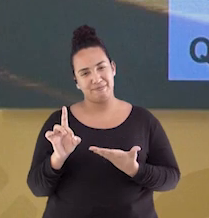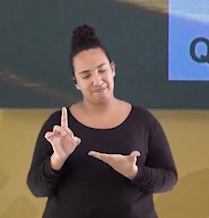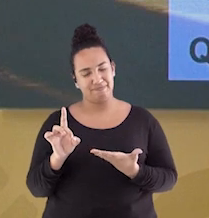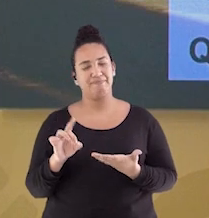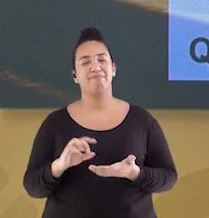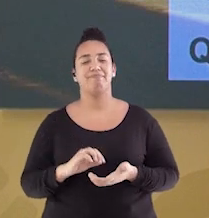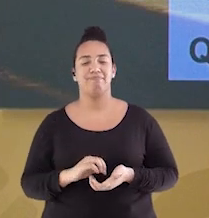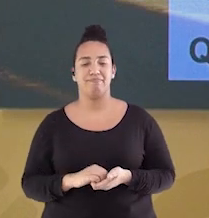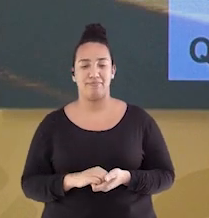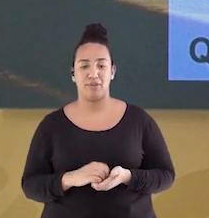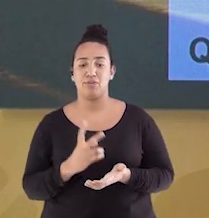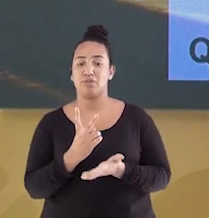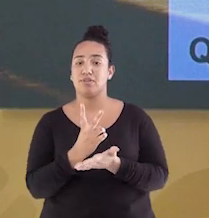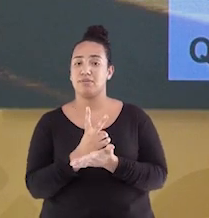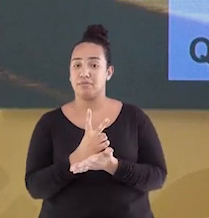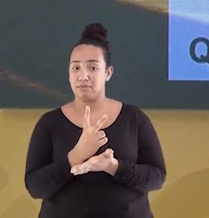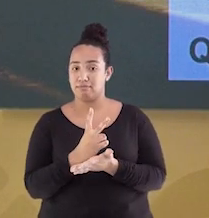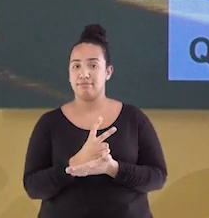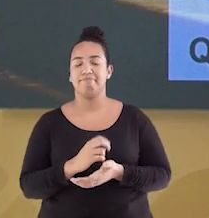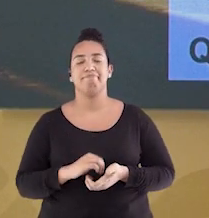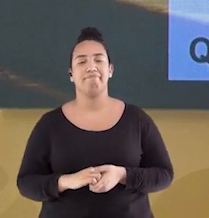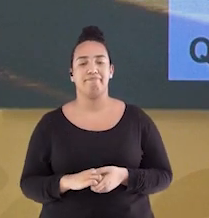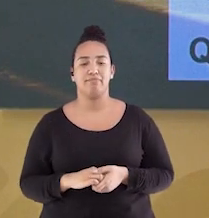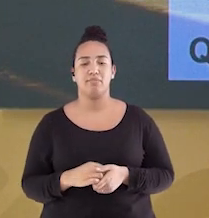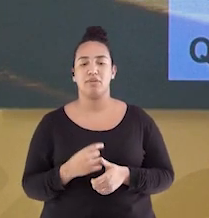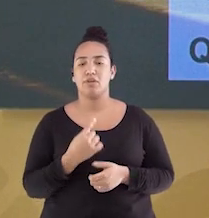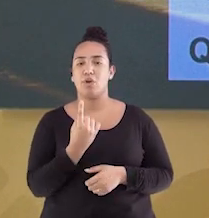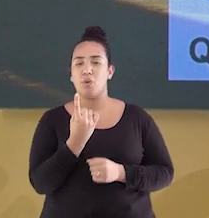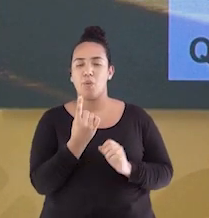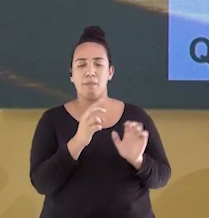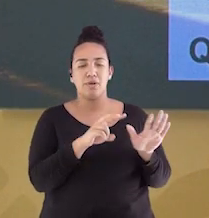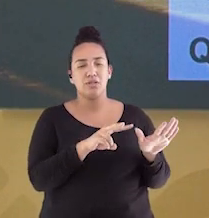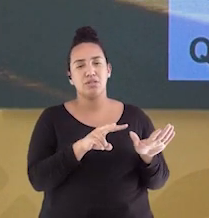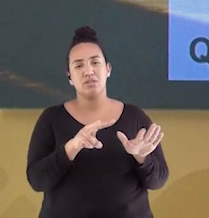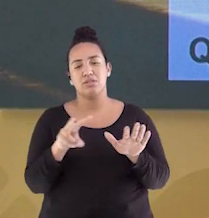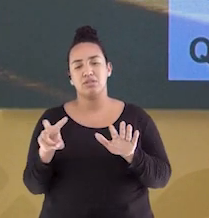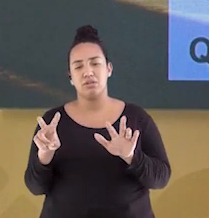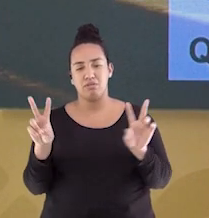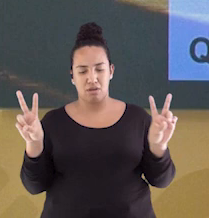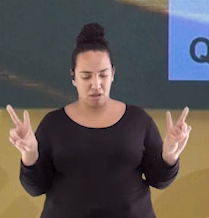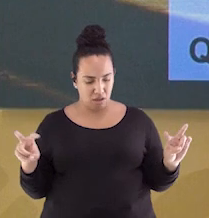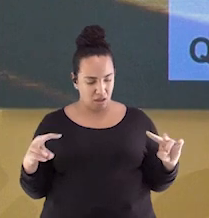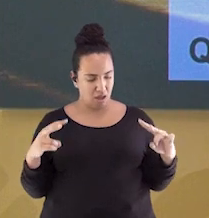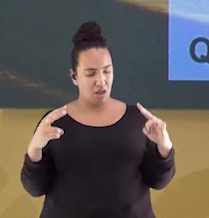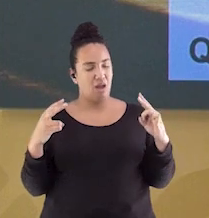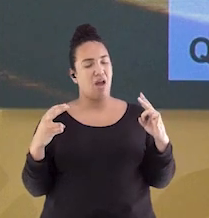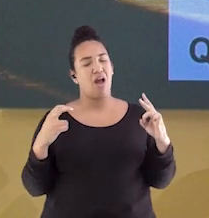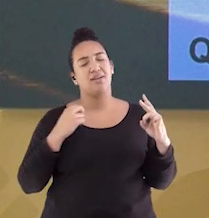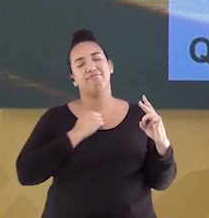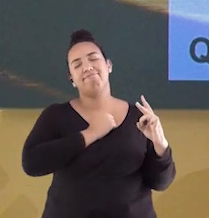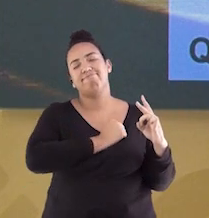continua. Faz uma semana de saudades do seu olhar,